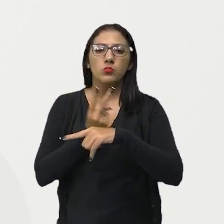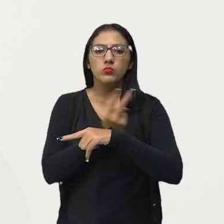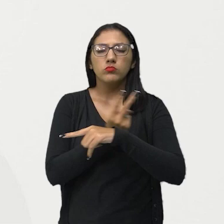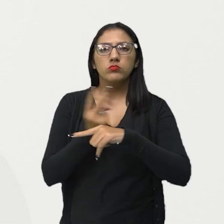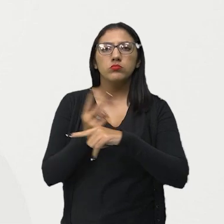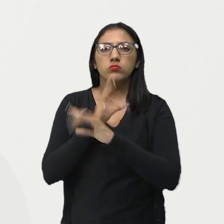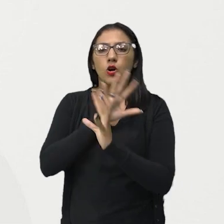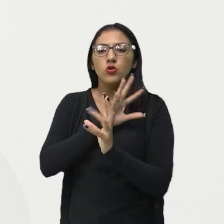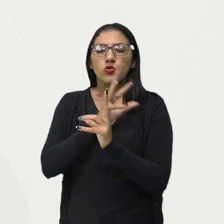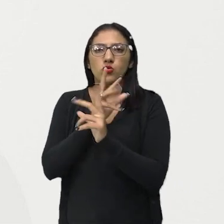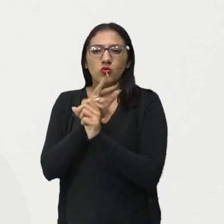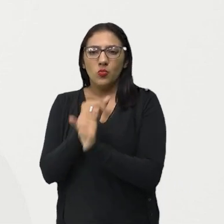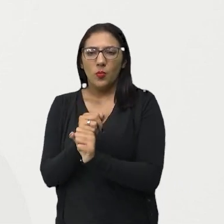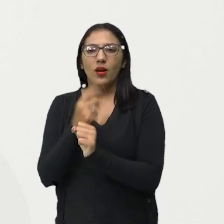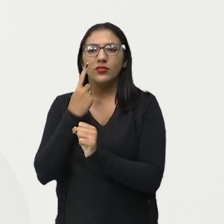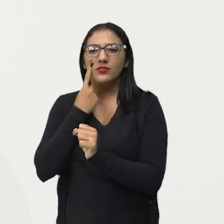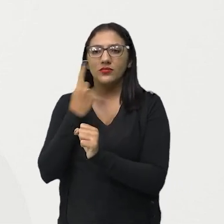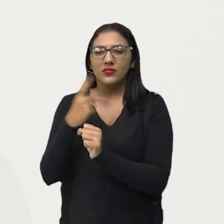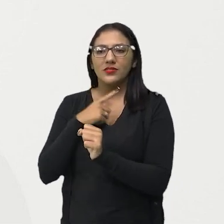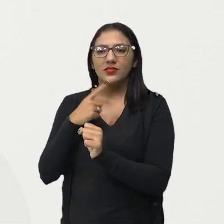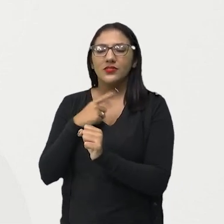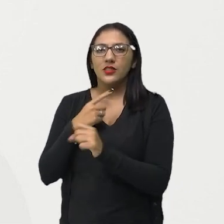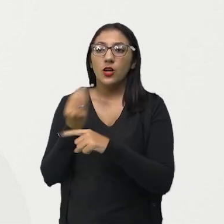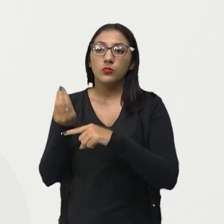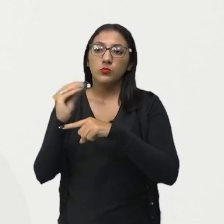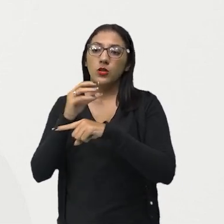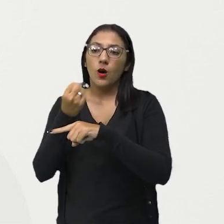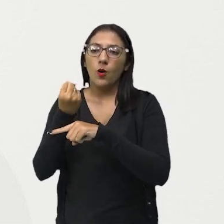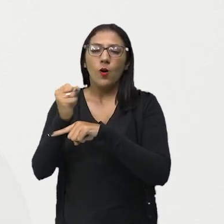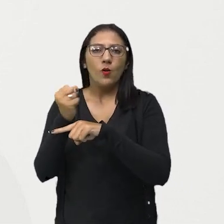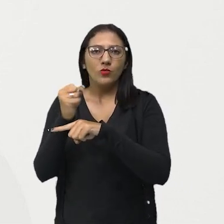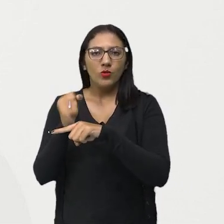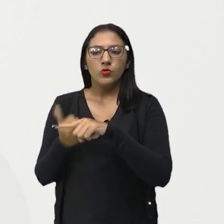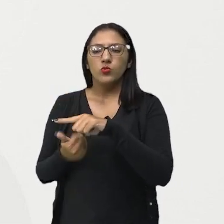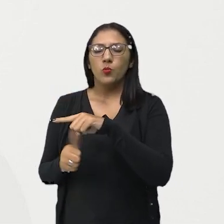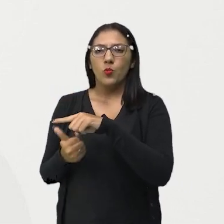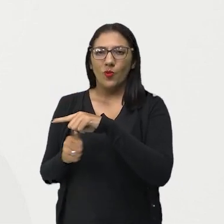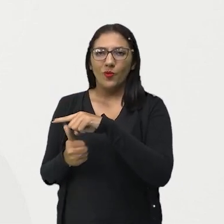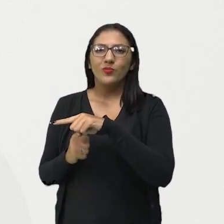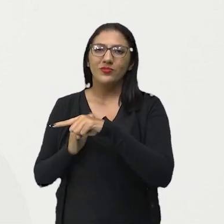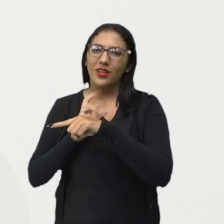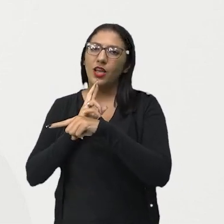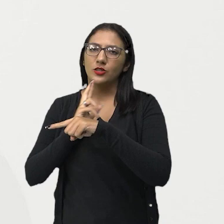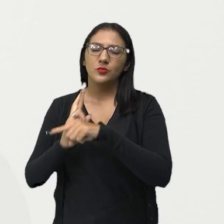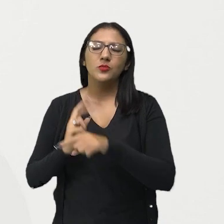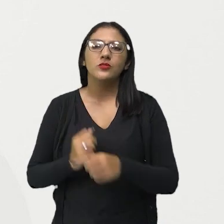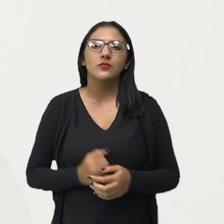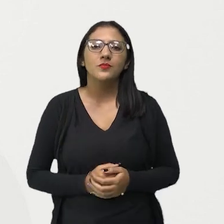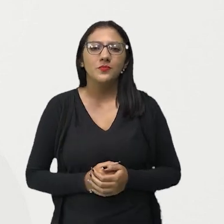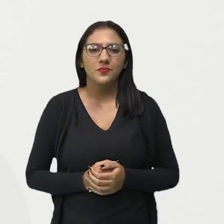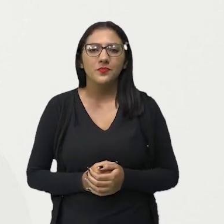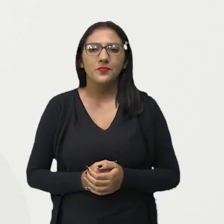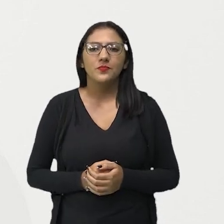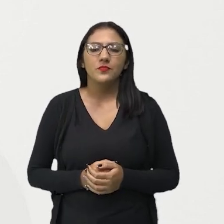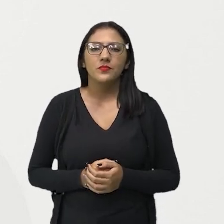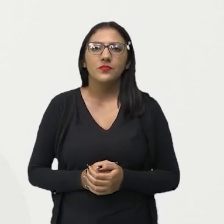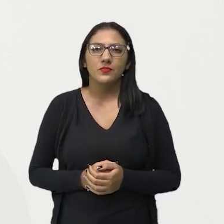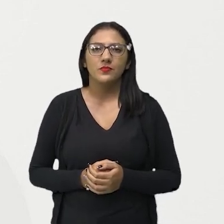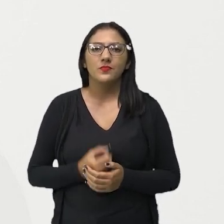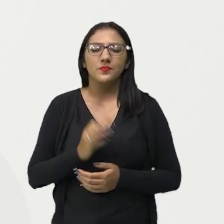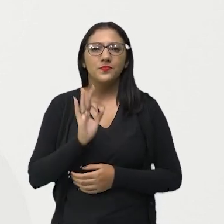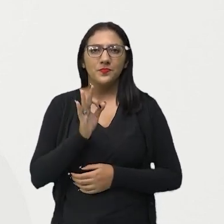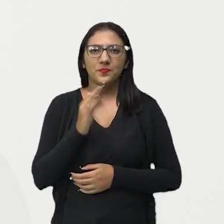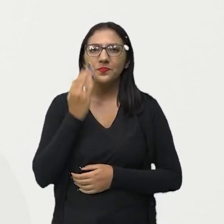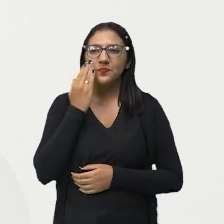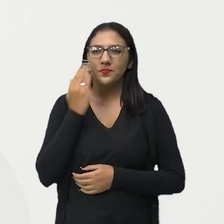dos numeradores. Então, no caso da soma, o resultado seria outro, né? Seria 8 sobre 11, ou então 8